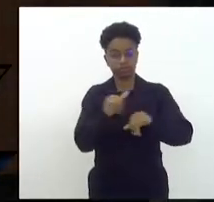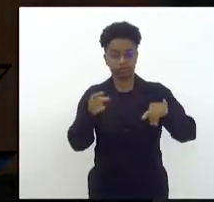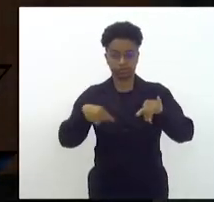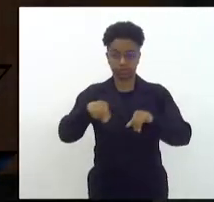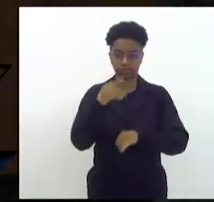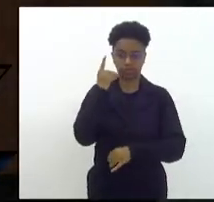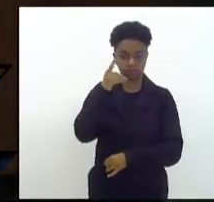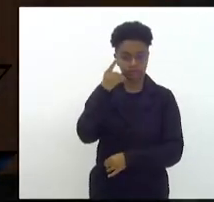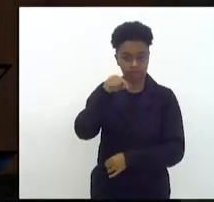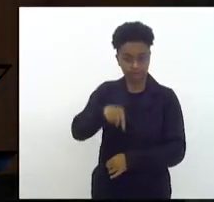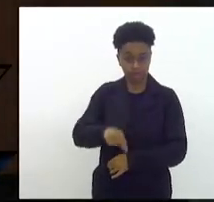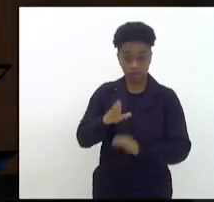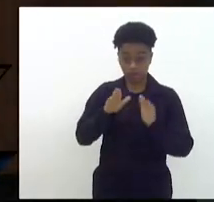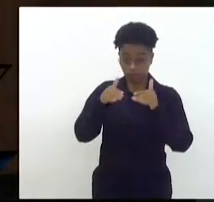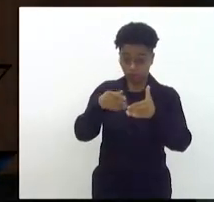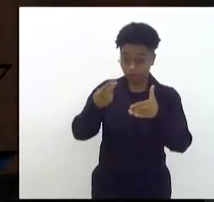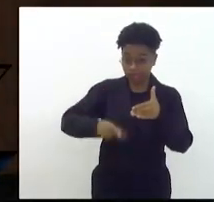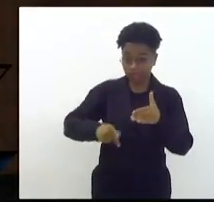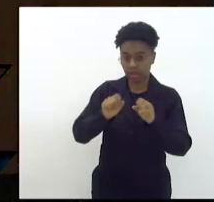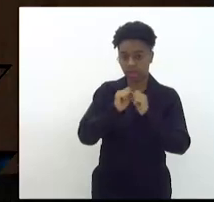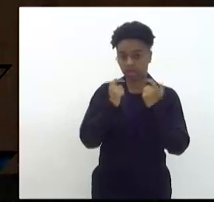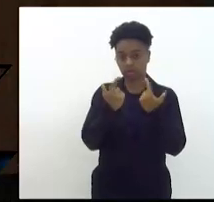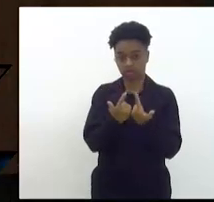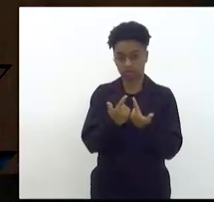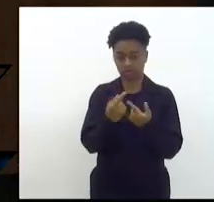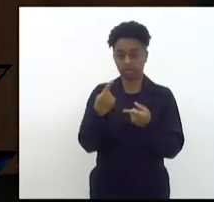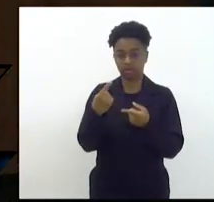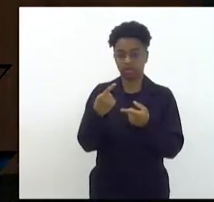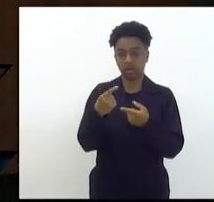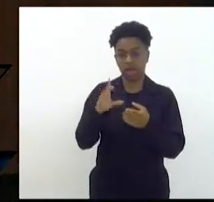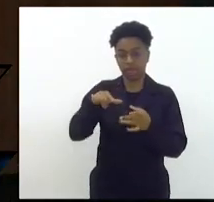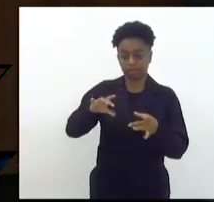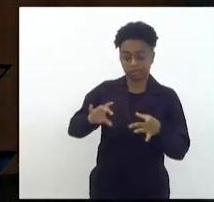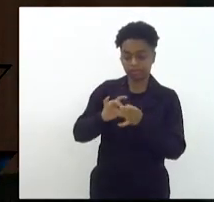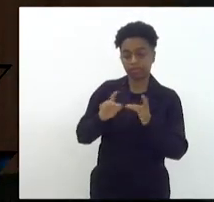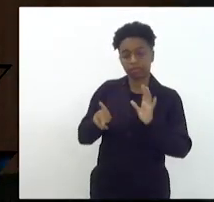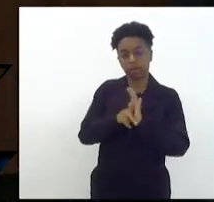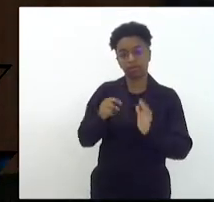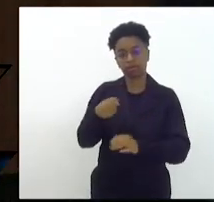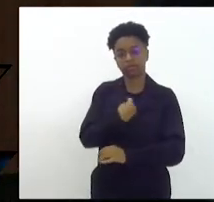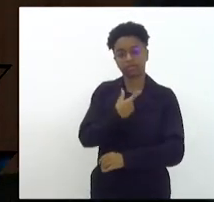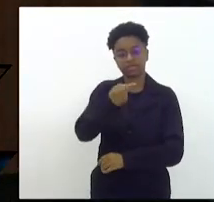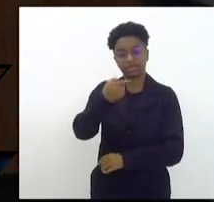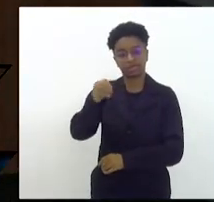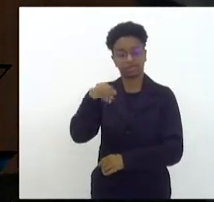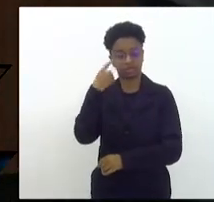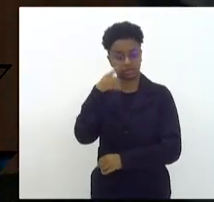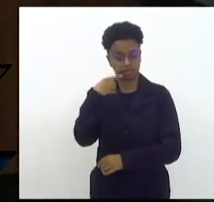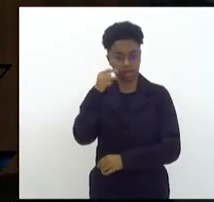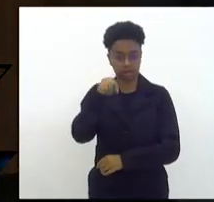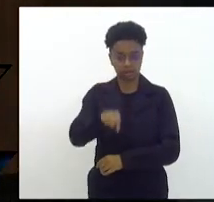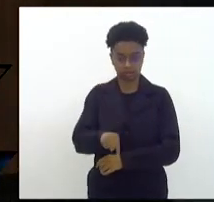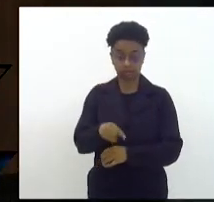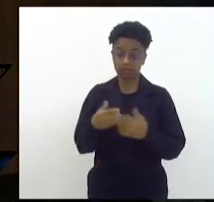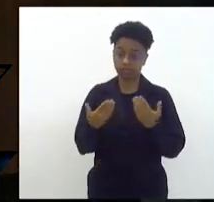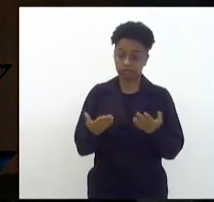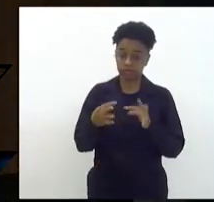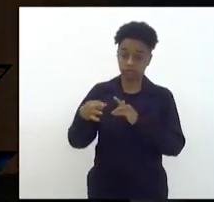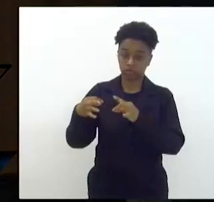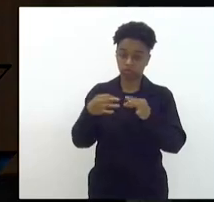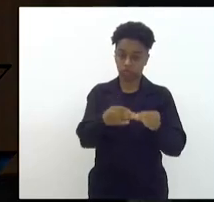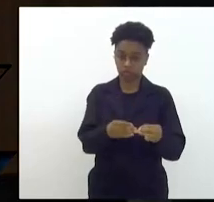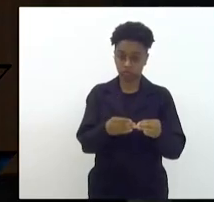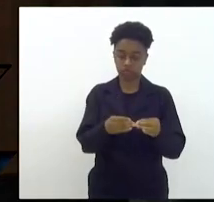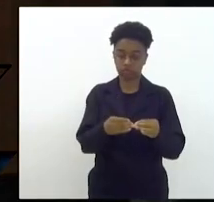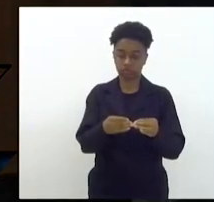deputados deputados dessa casa que o fórum é desta casa dos 70 deputados e deputados dentro dessa casa e todos estão